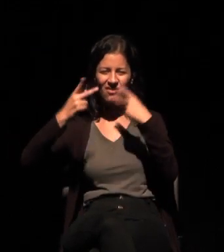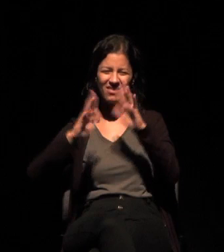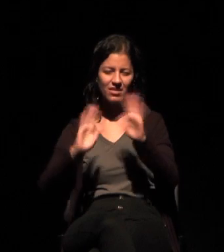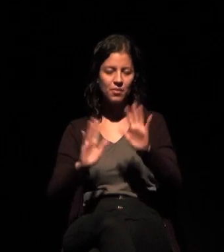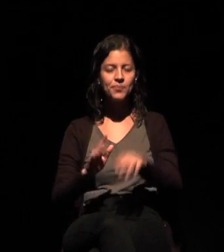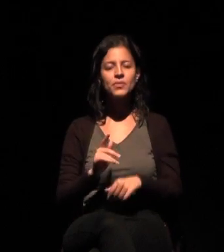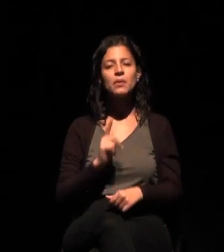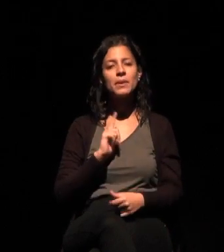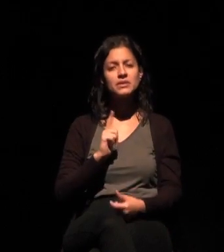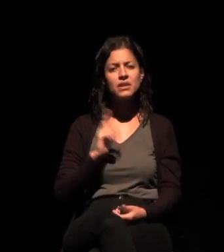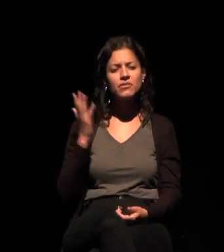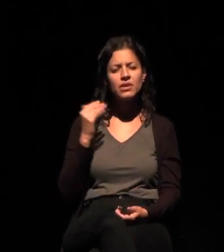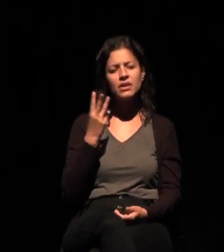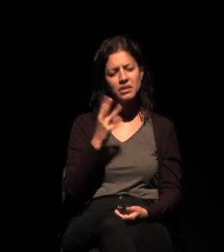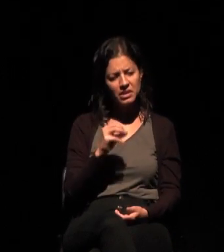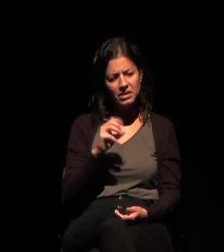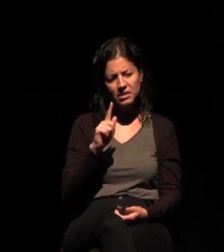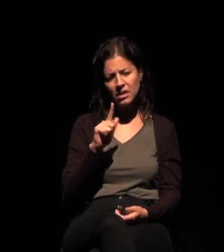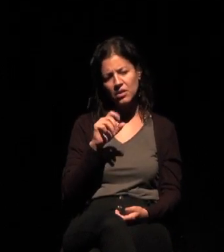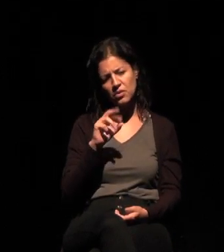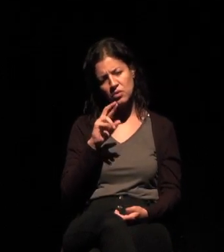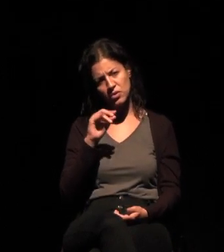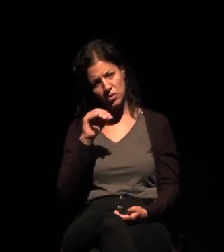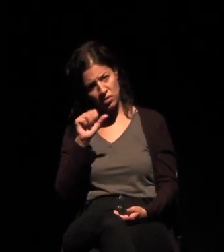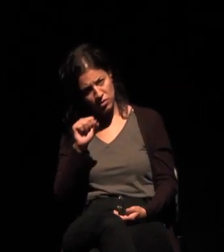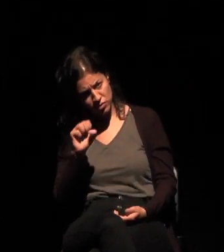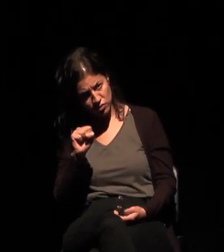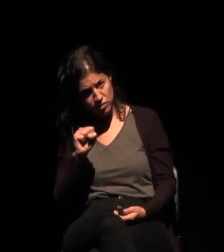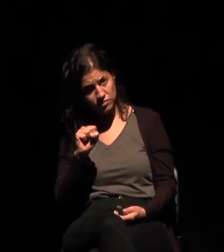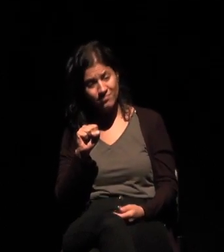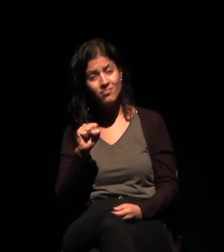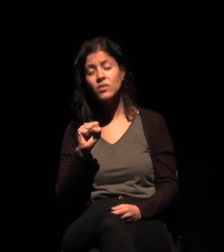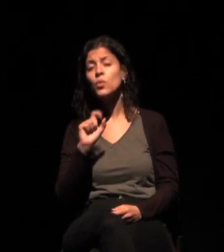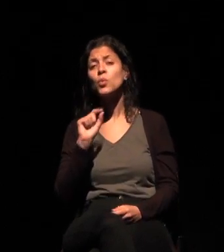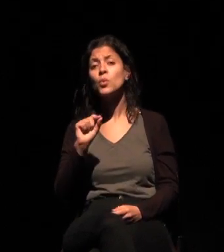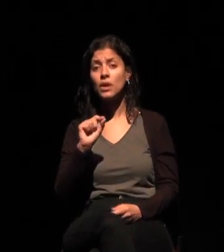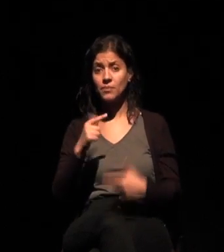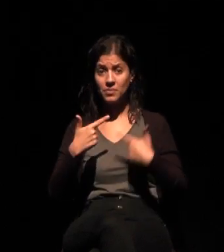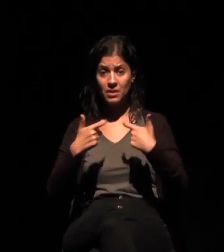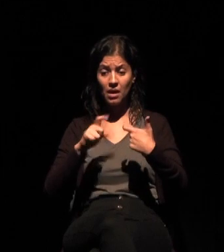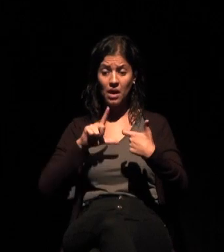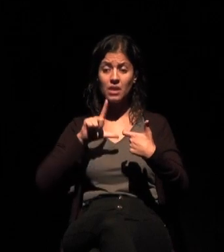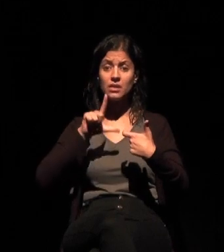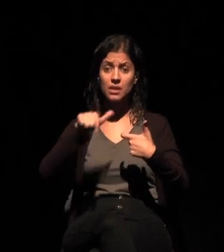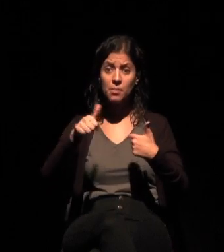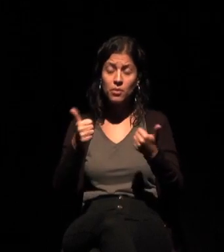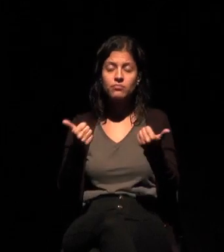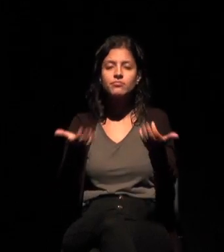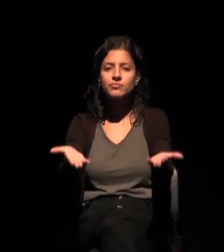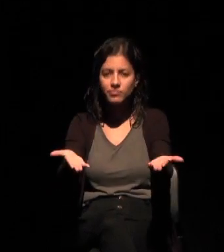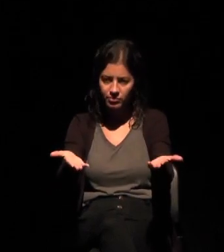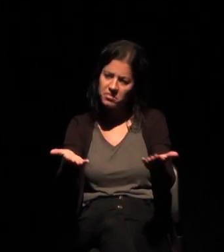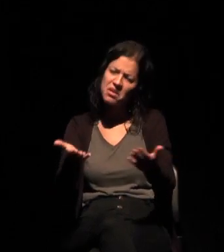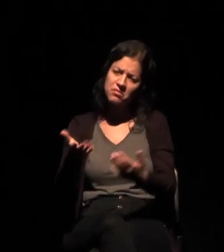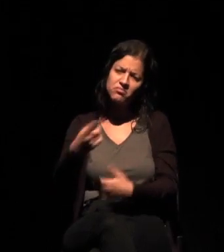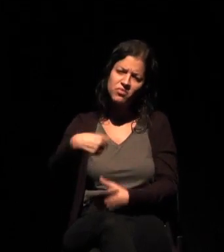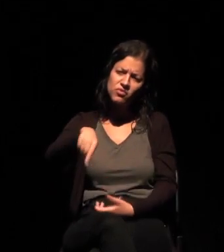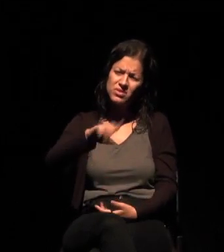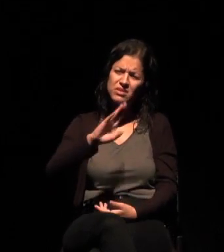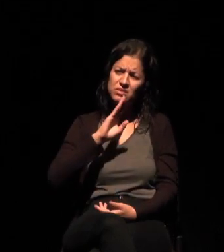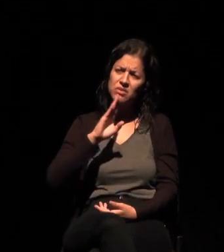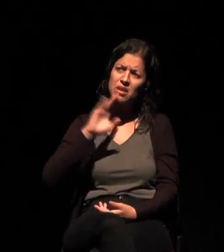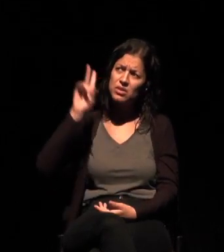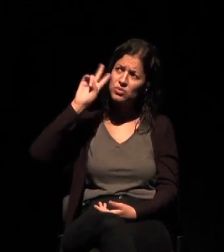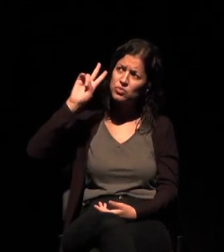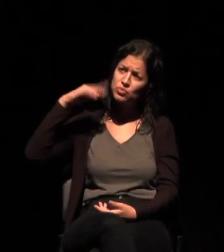gloriosos trouxeram a geração do pós-guerra por muitas razões que todos mais ou menos temos